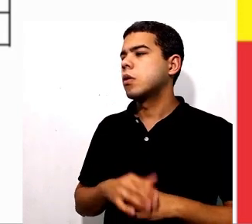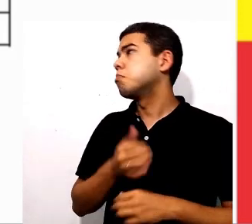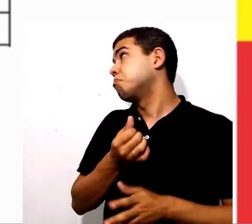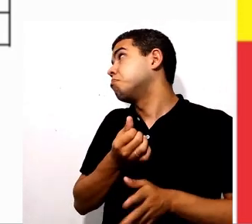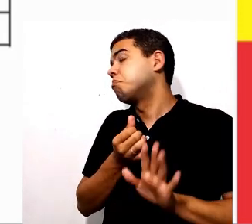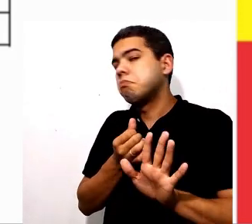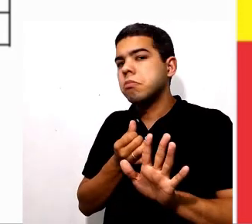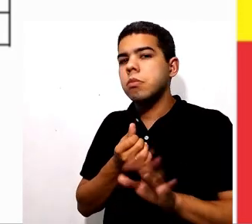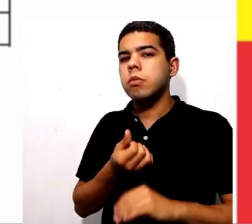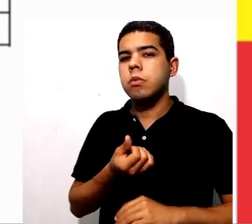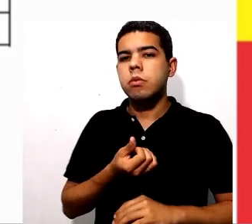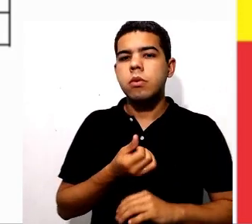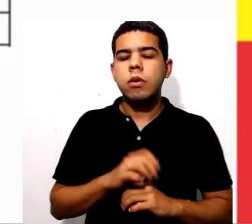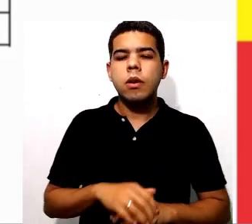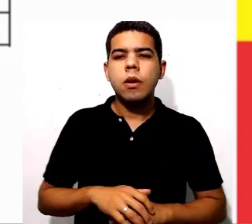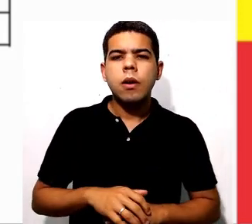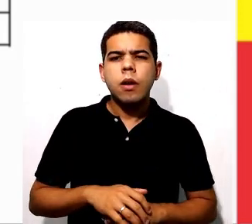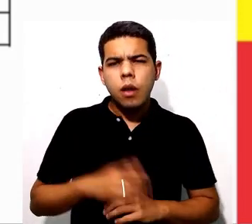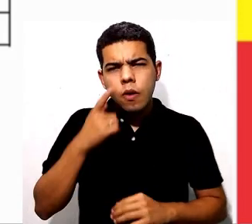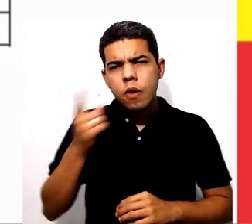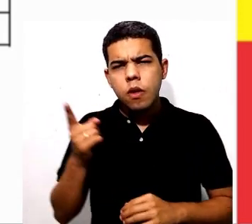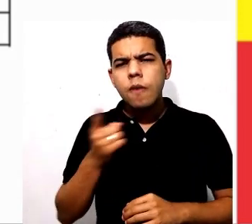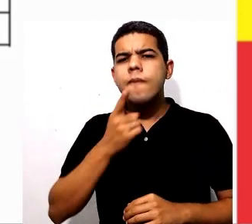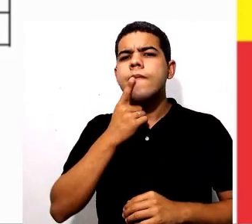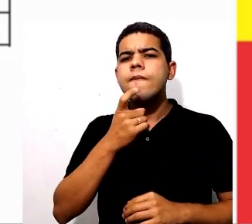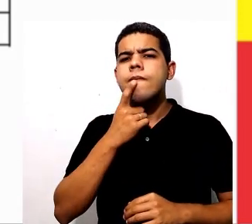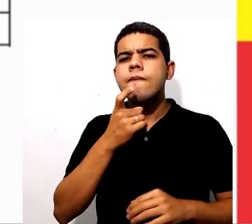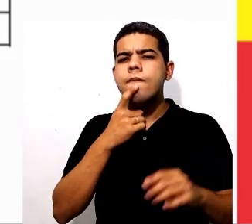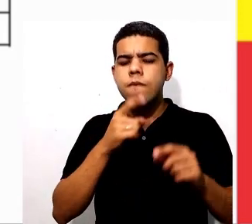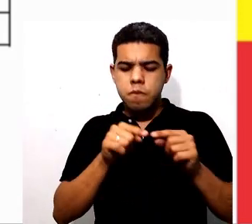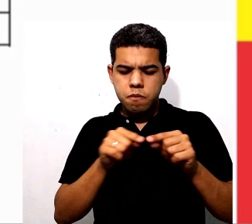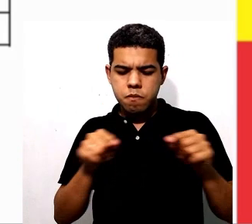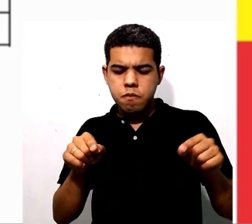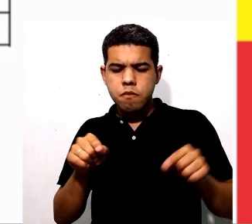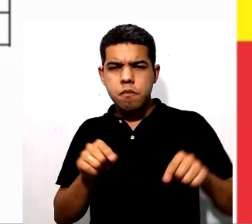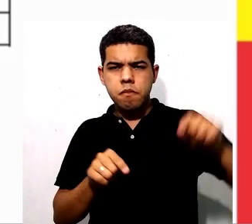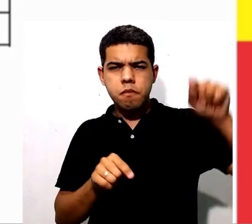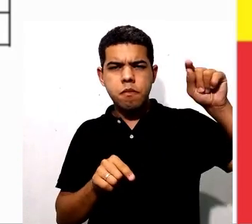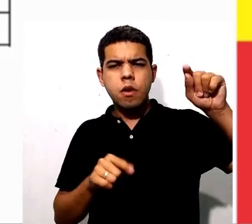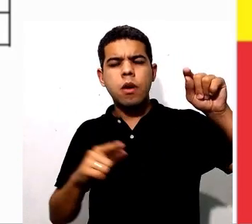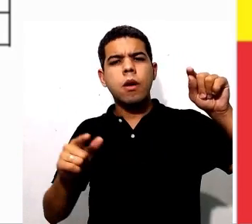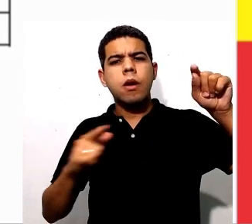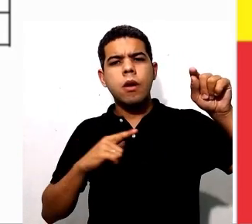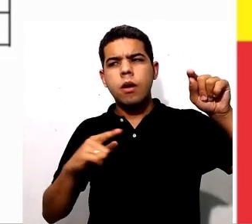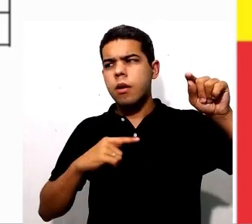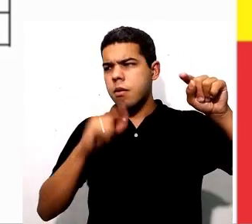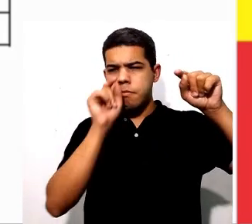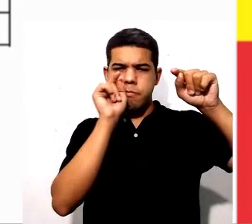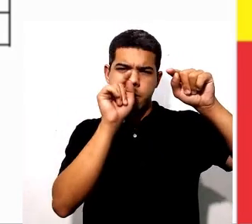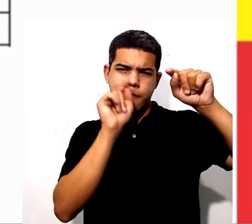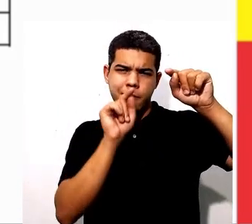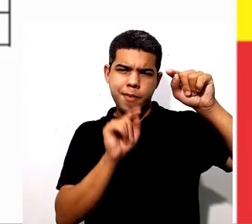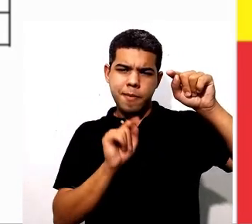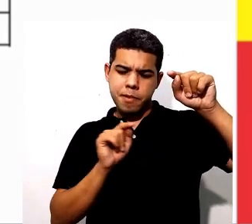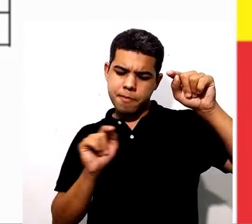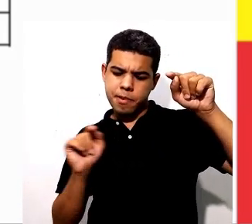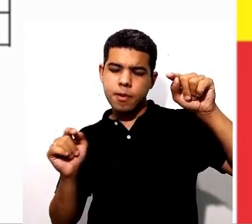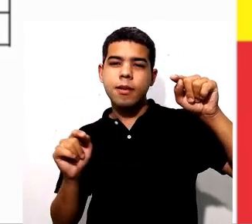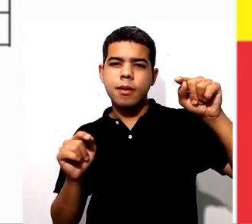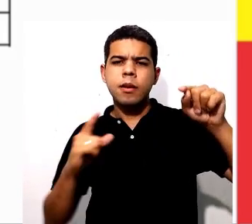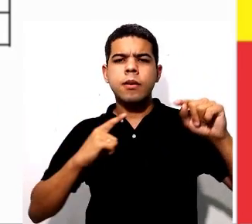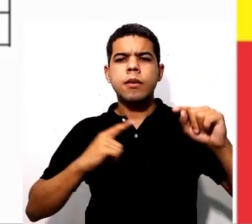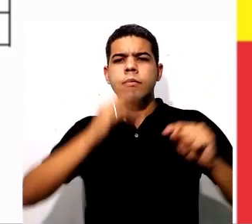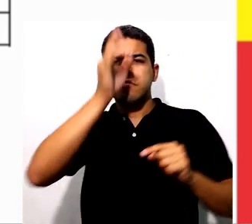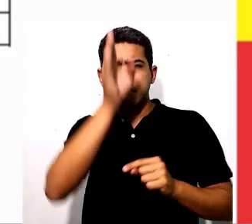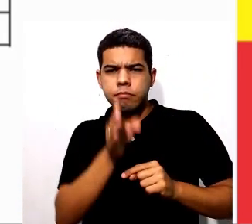de encontro aí é 0. Não coloquei, mas é 0. Então fica 0, 1, 2, 3, 4, 5, 6. Subindo, 0, 1, 2, 3, 4, 5,